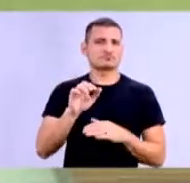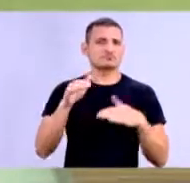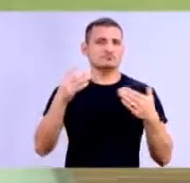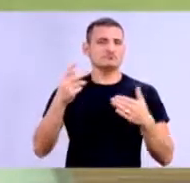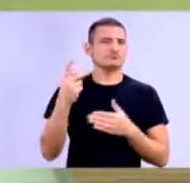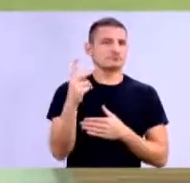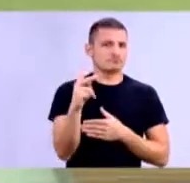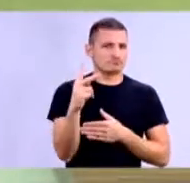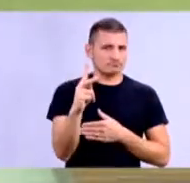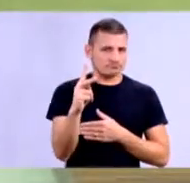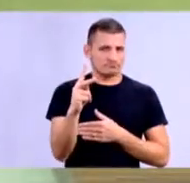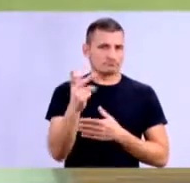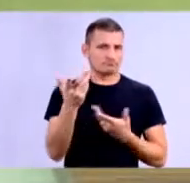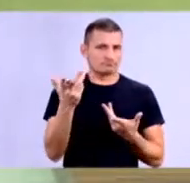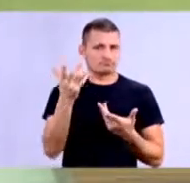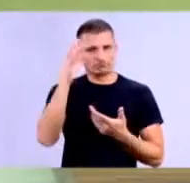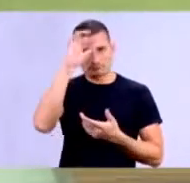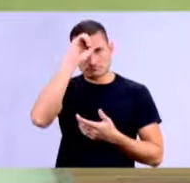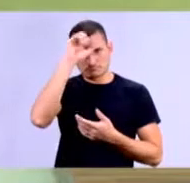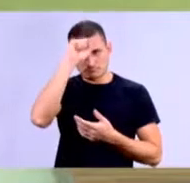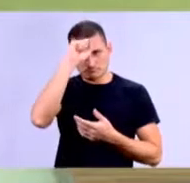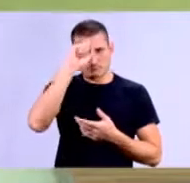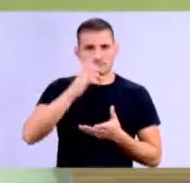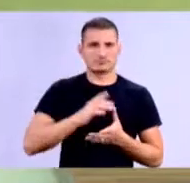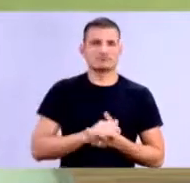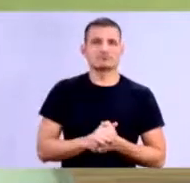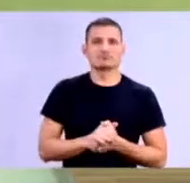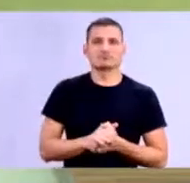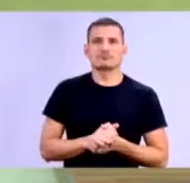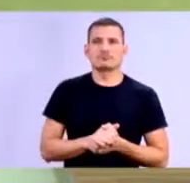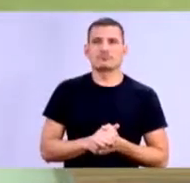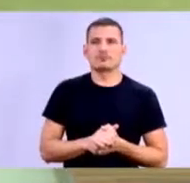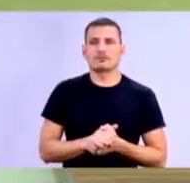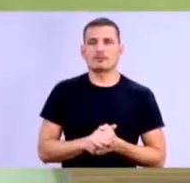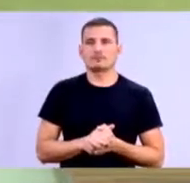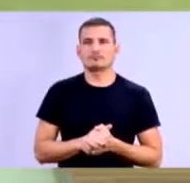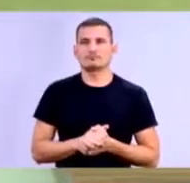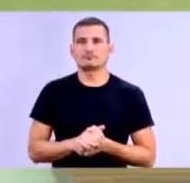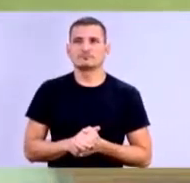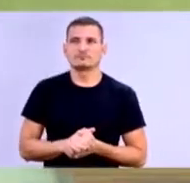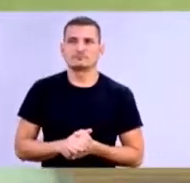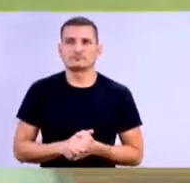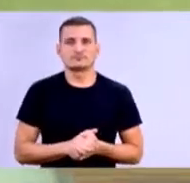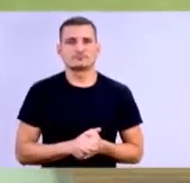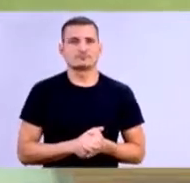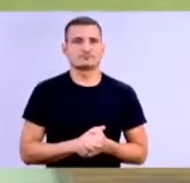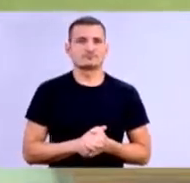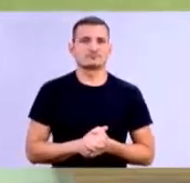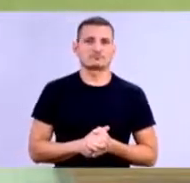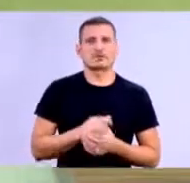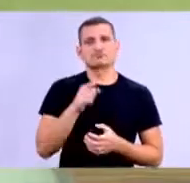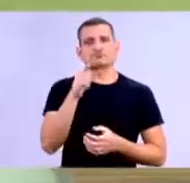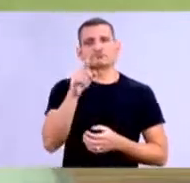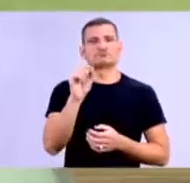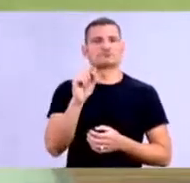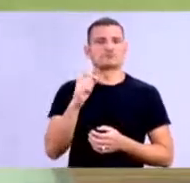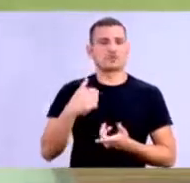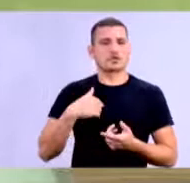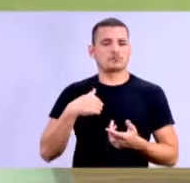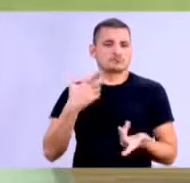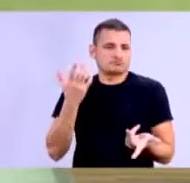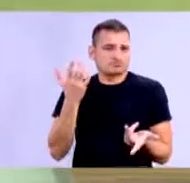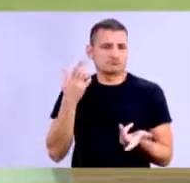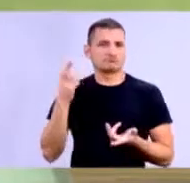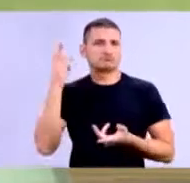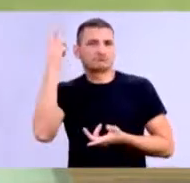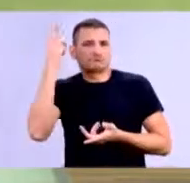seu estilo de aprendizagem, né? Se é aquele estilo em que você é mais independente, tem mais autonomia